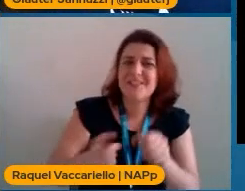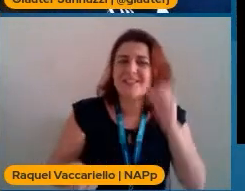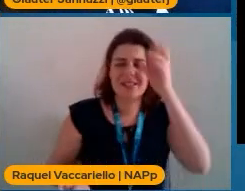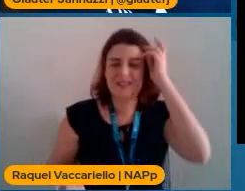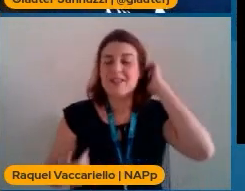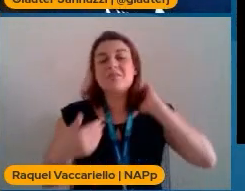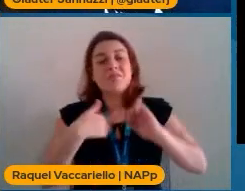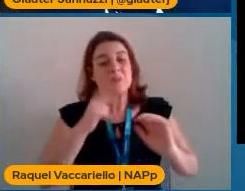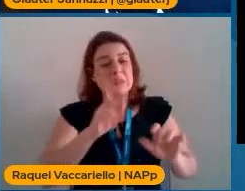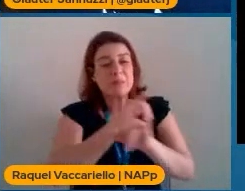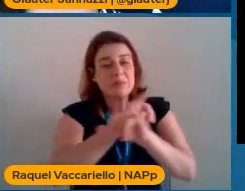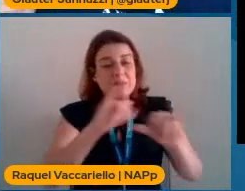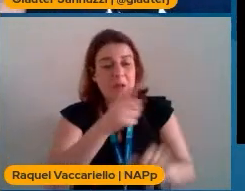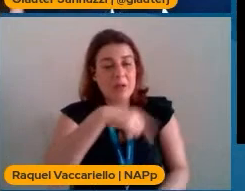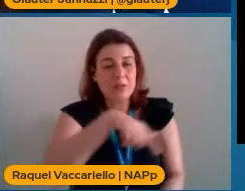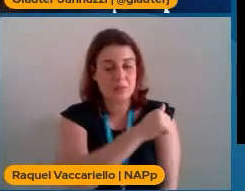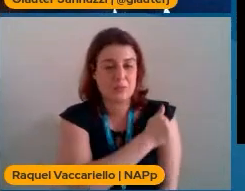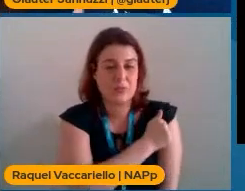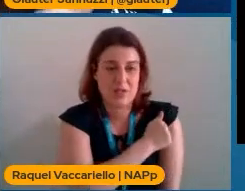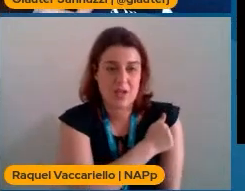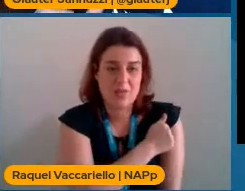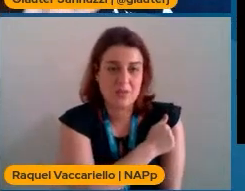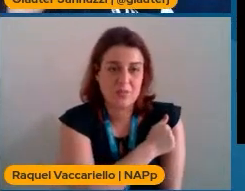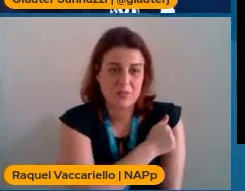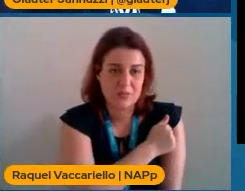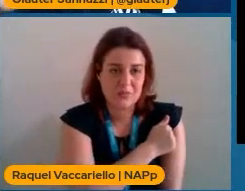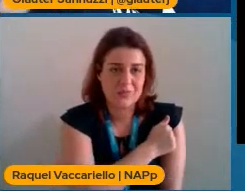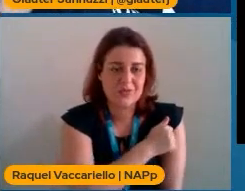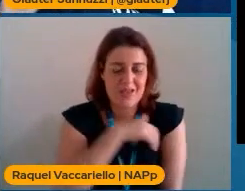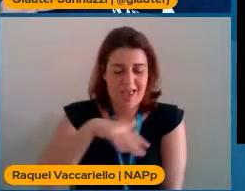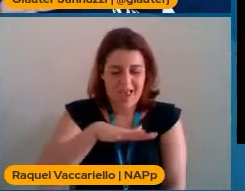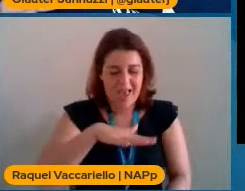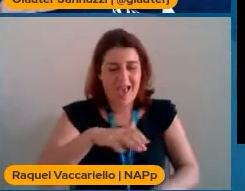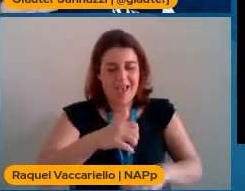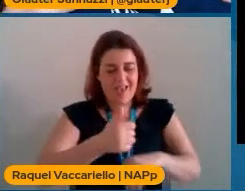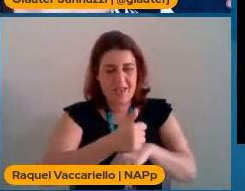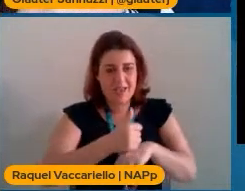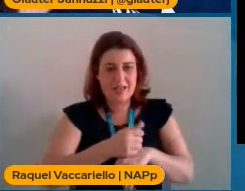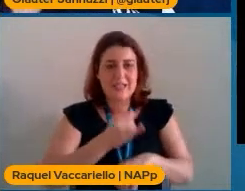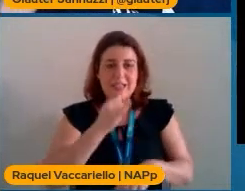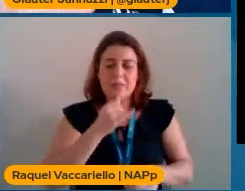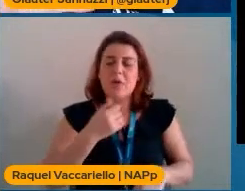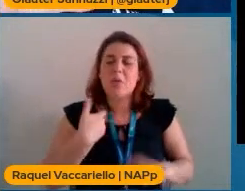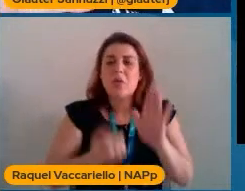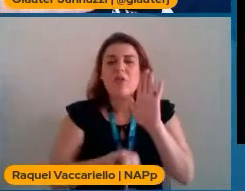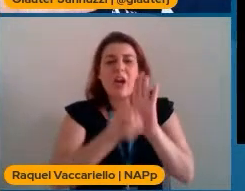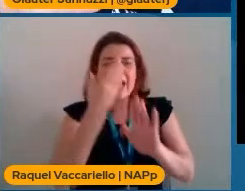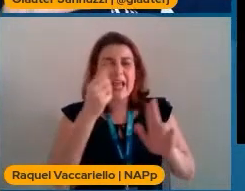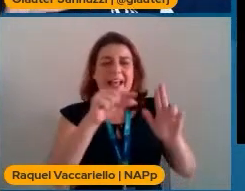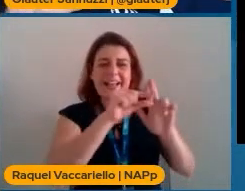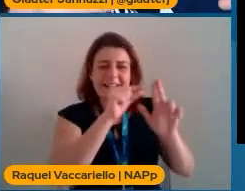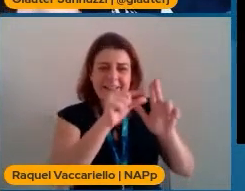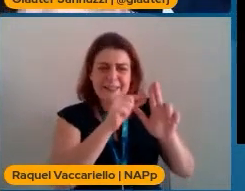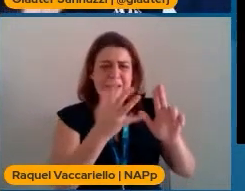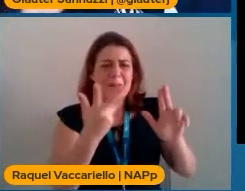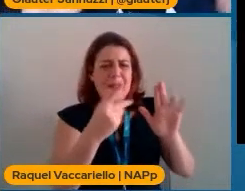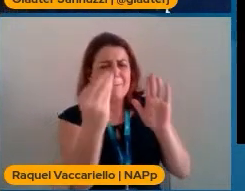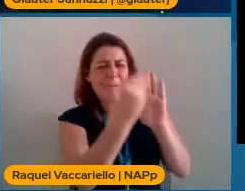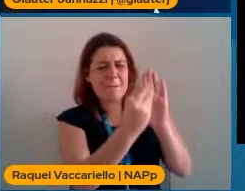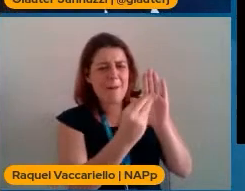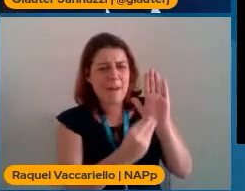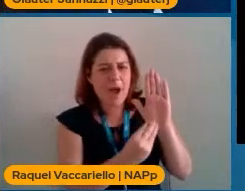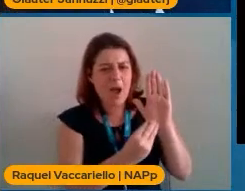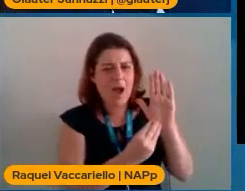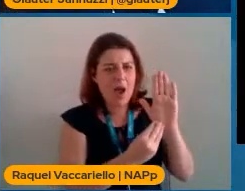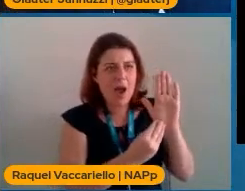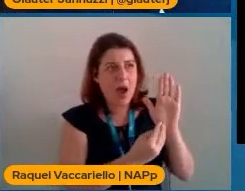alunos em carreira, né? Ah, a gente vai fazer um perfil do LinkedIn. Pô, fizemos um perfil maravilhoso. Ah, vamos submeter para as